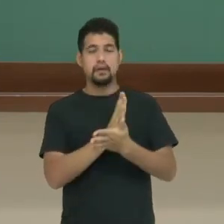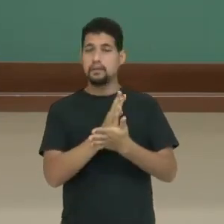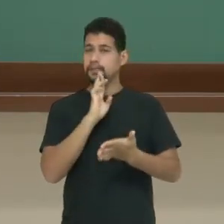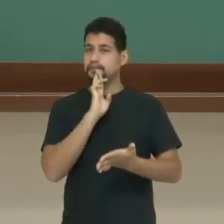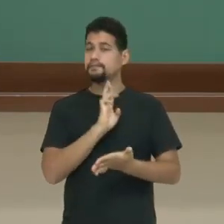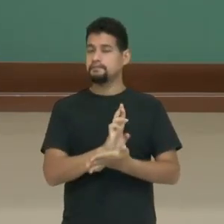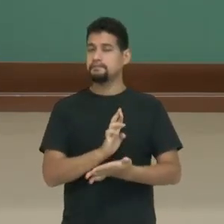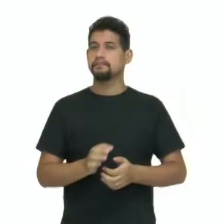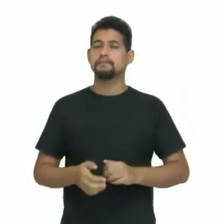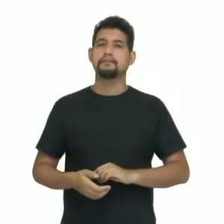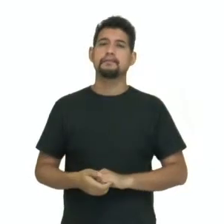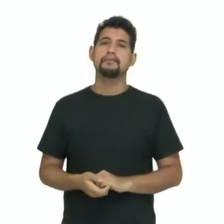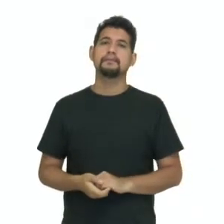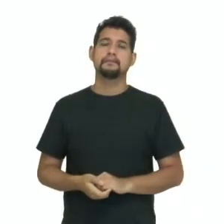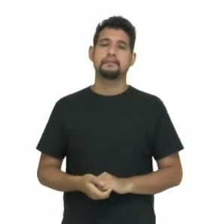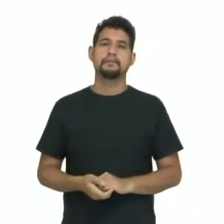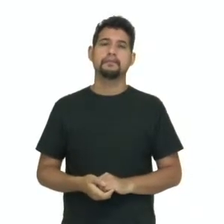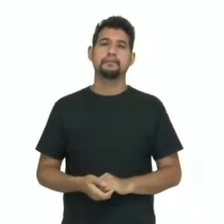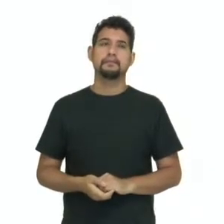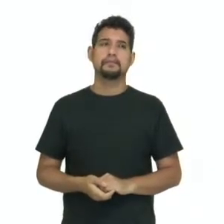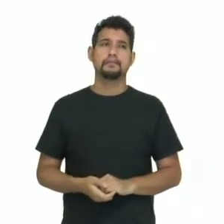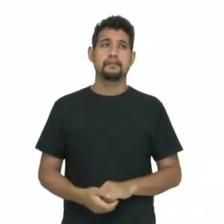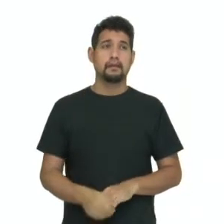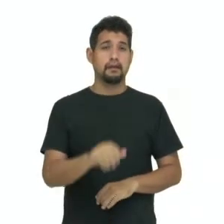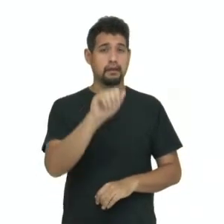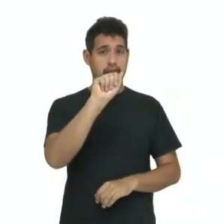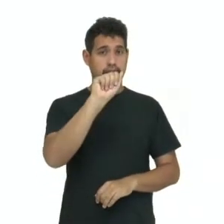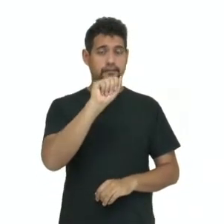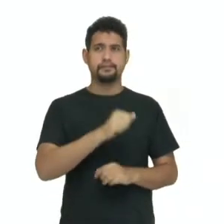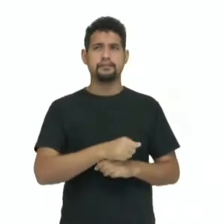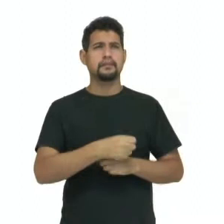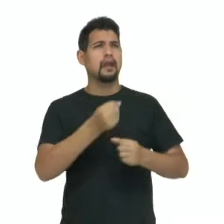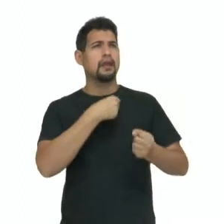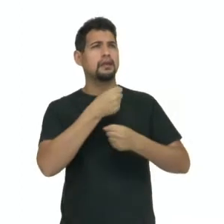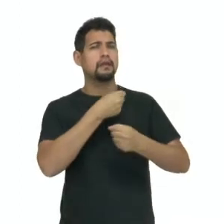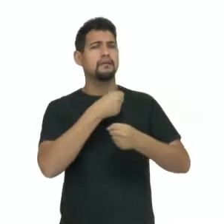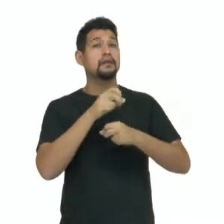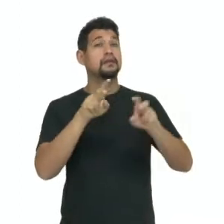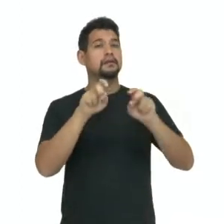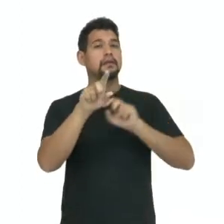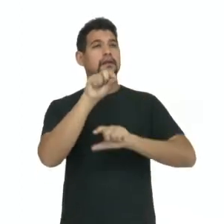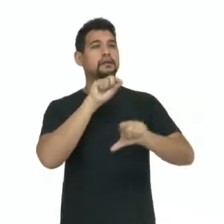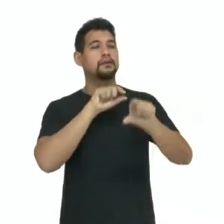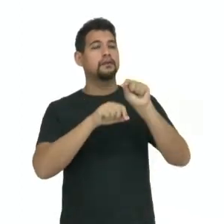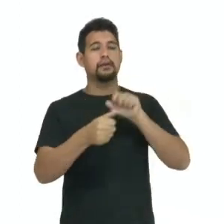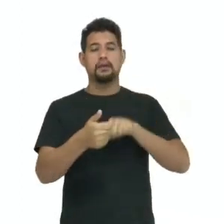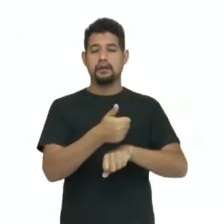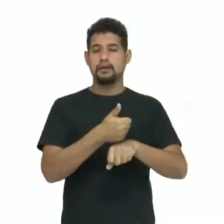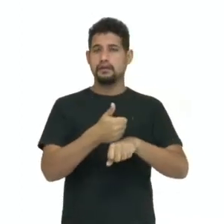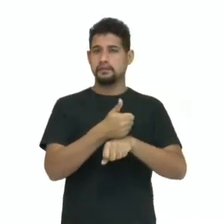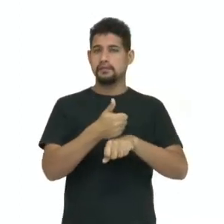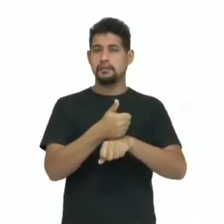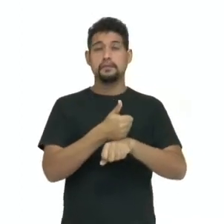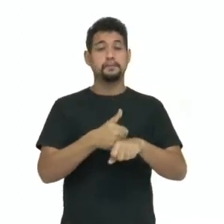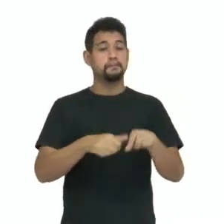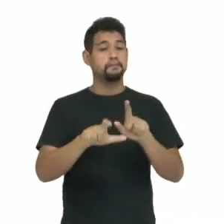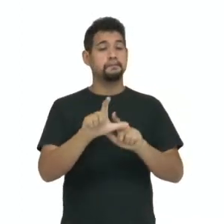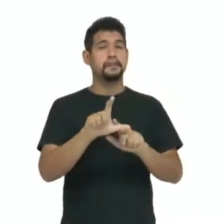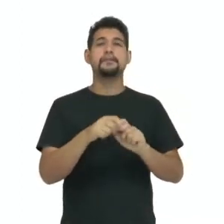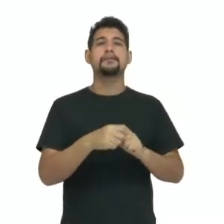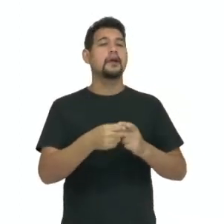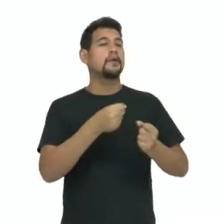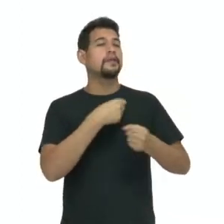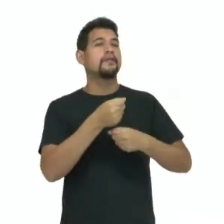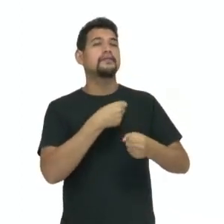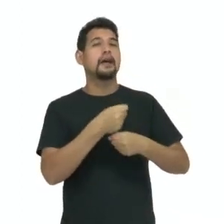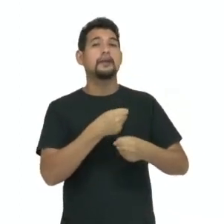resposta. Letra A. A entrevista é sobre a escolha de uma profissão. Letra B. O